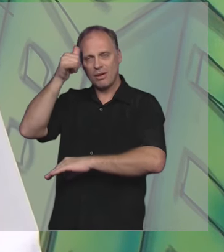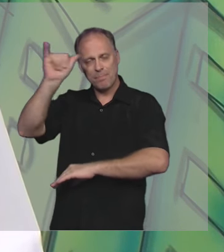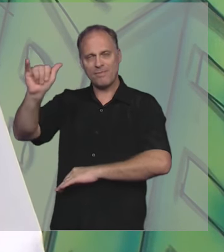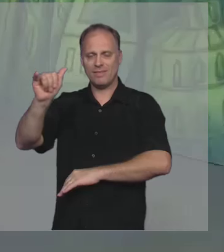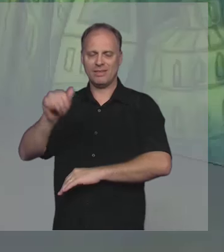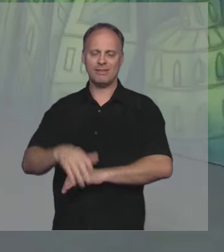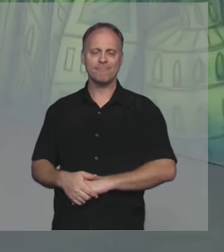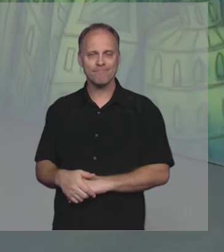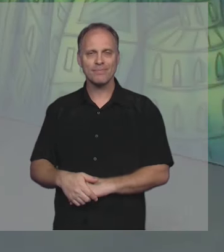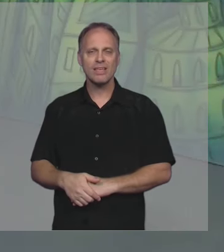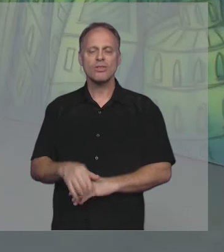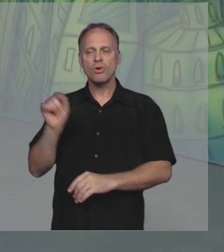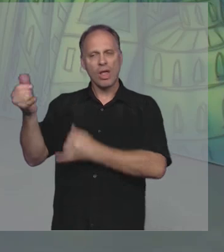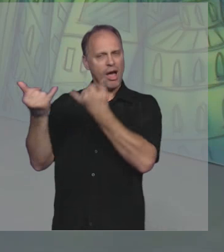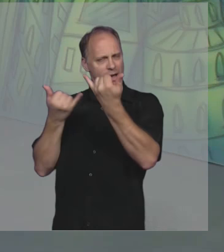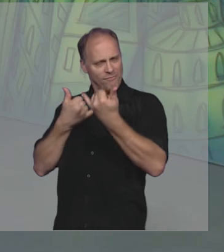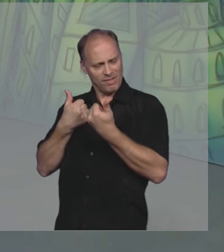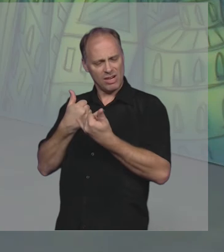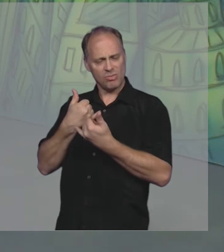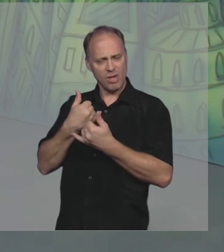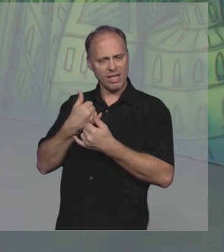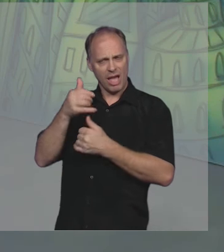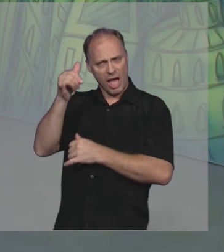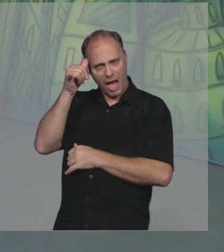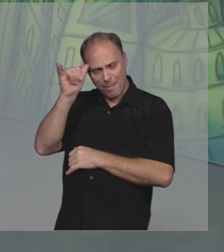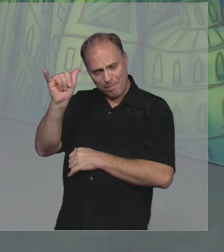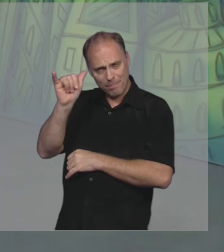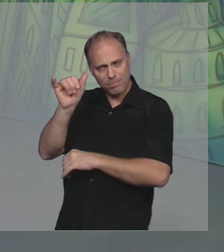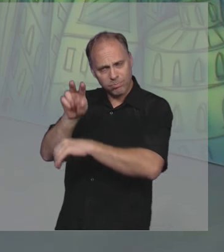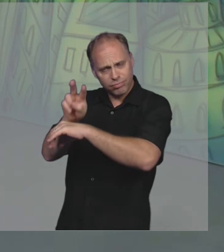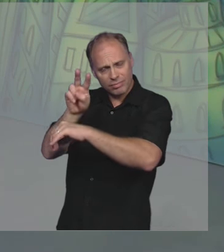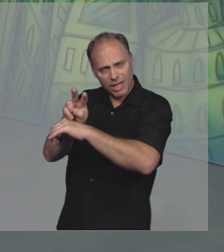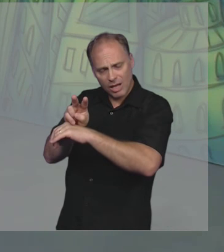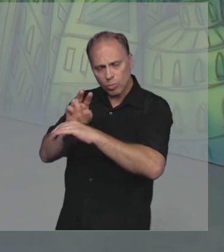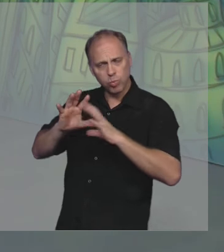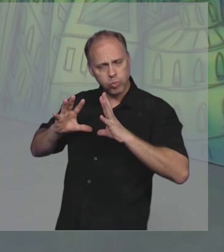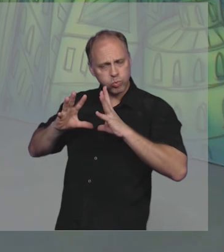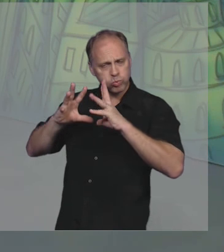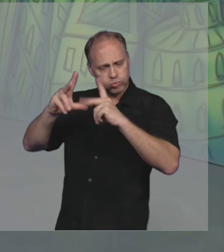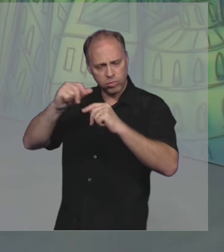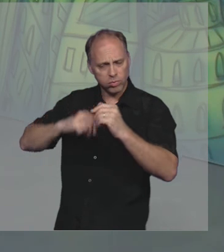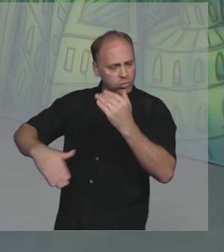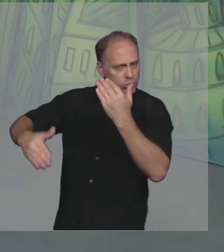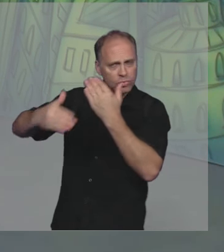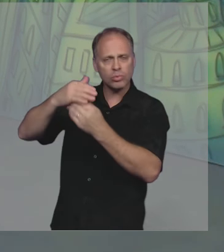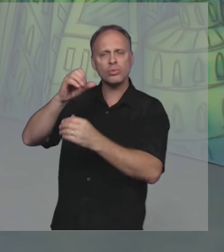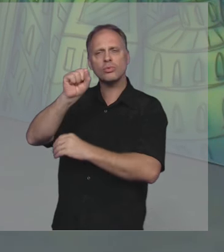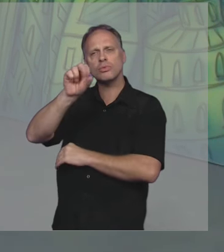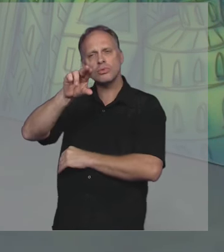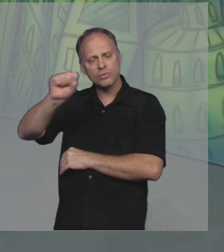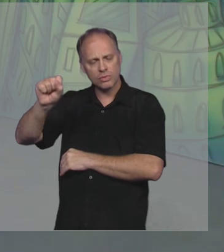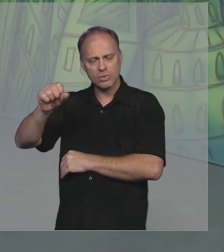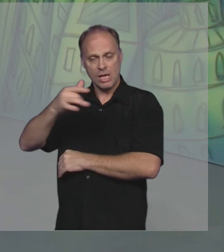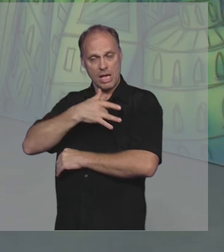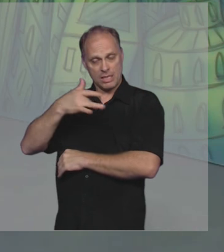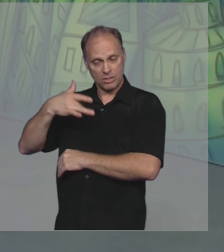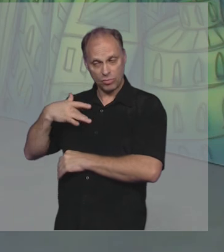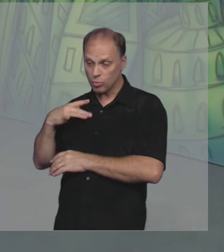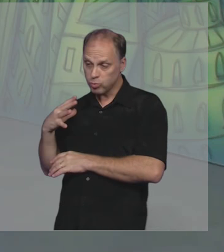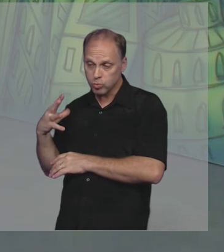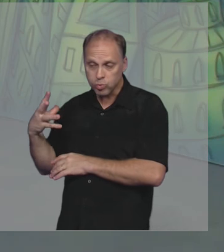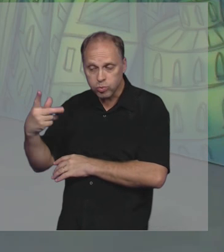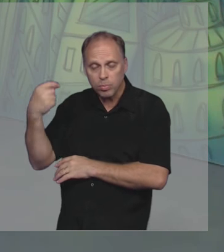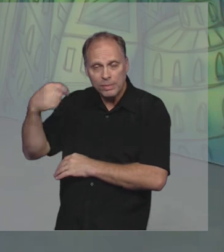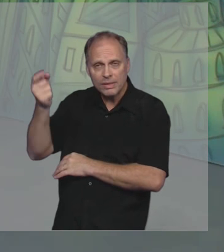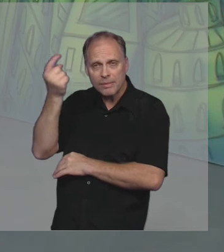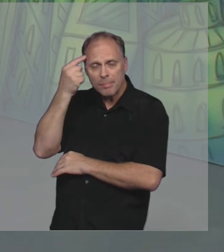você está me dizendo é que, então, a prevenção, ela passa como um todo, assim, o sistema de saúde, a saúde em si, ela tem